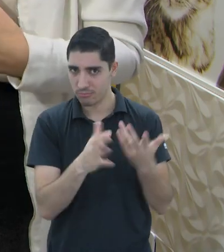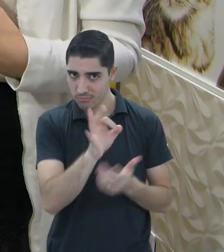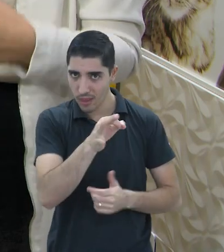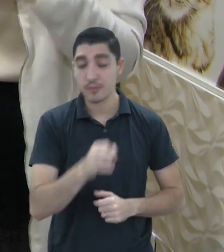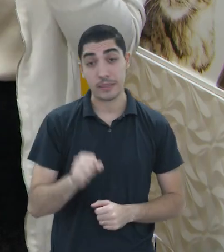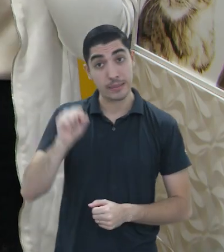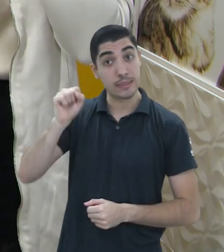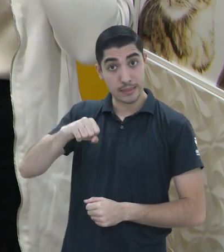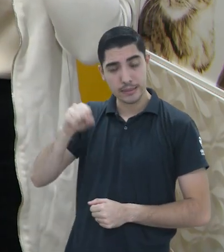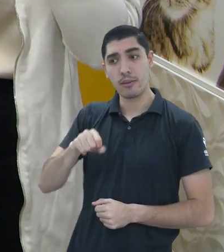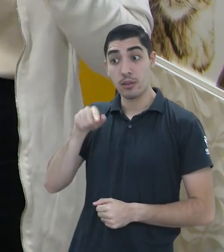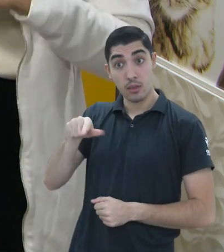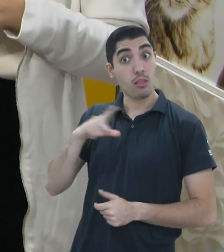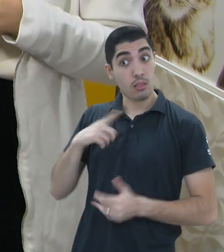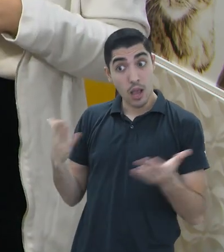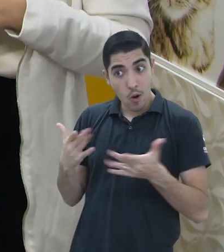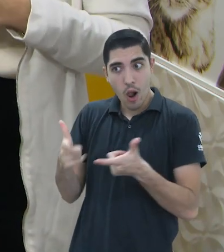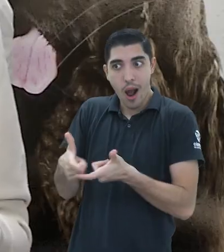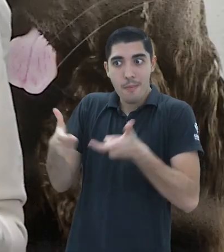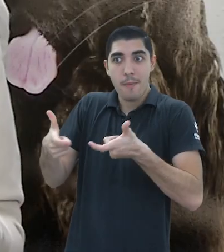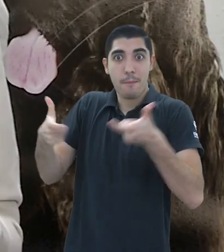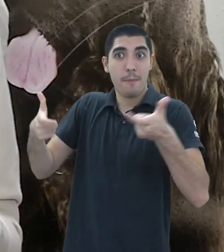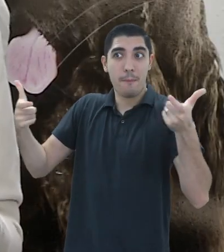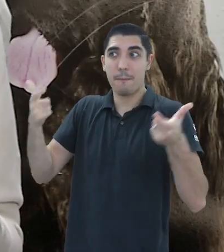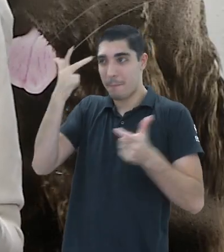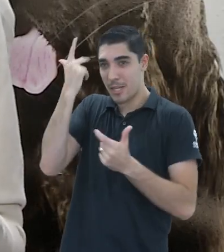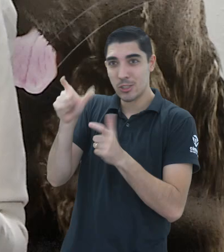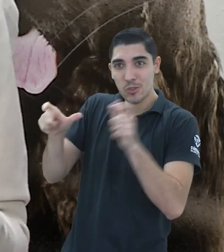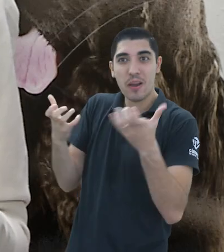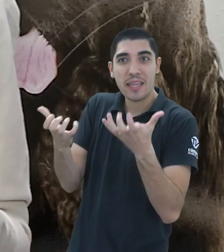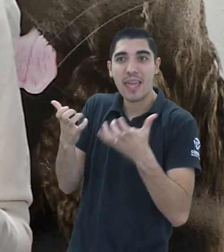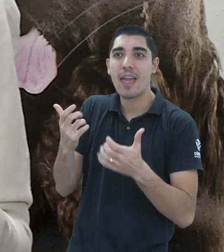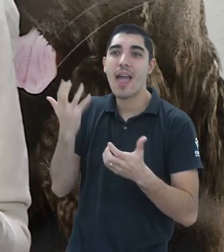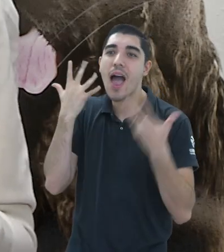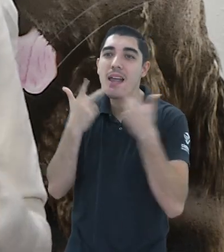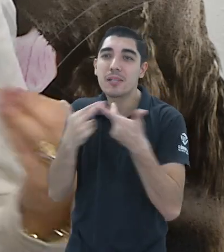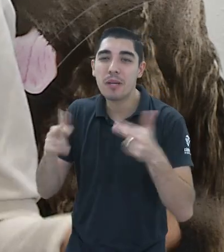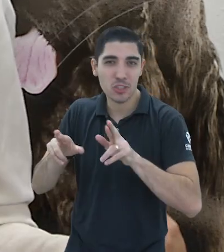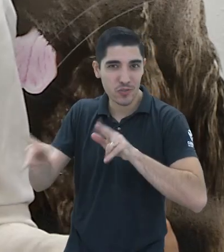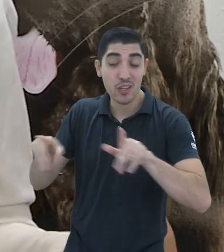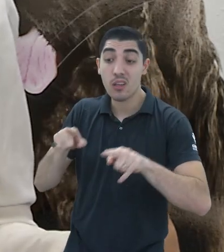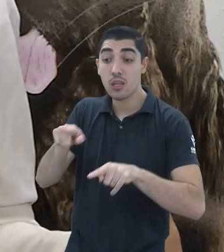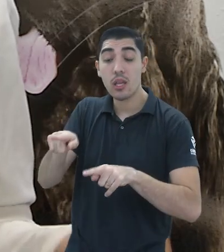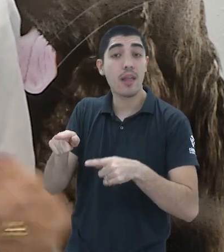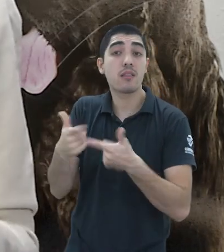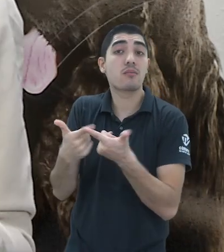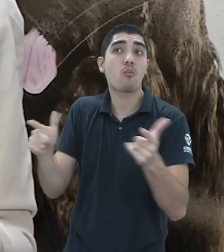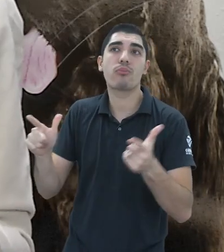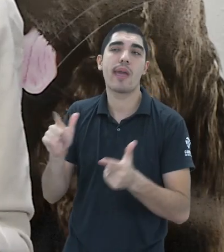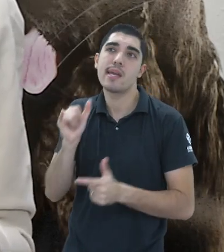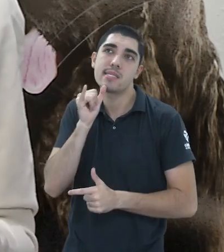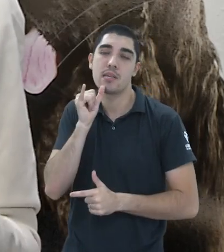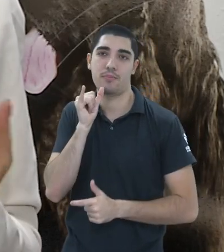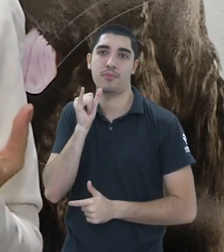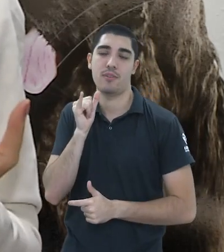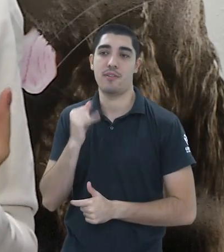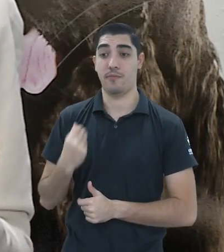muito, né? A gente fala que eles exigem menos, às vezes, uma rotina menor,